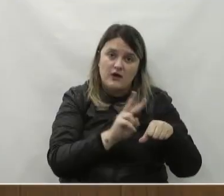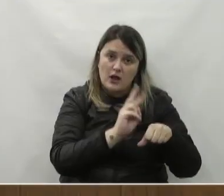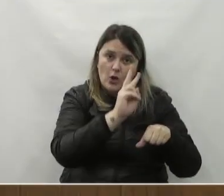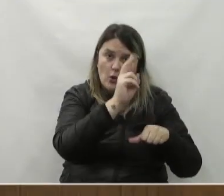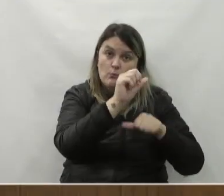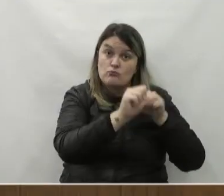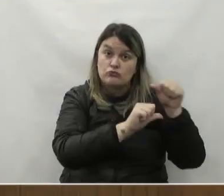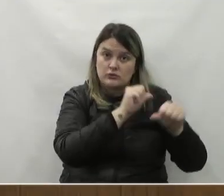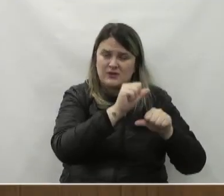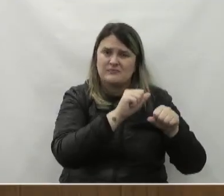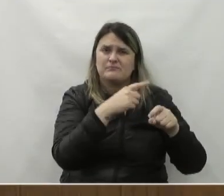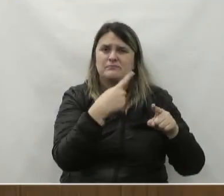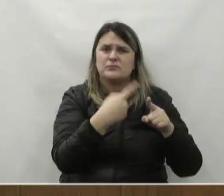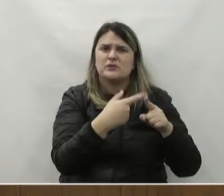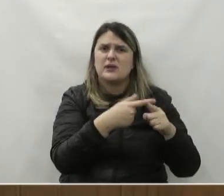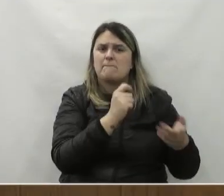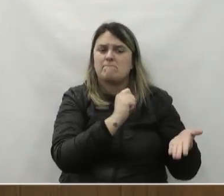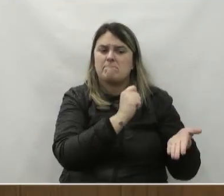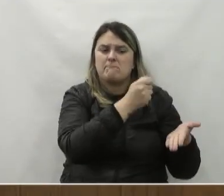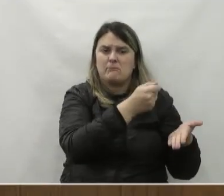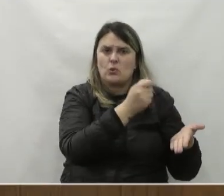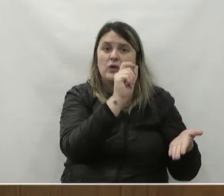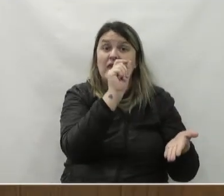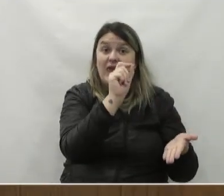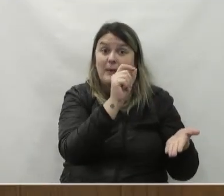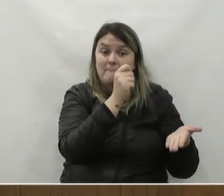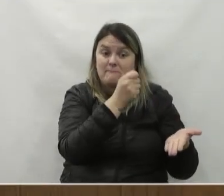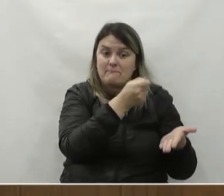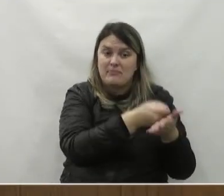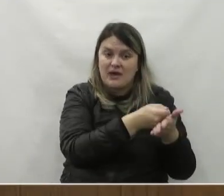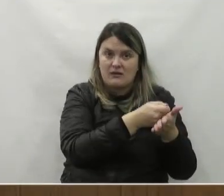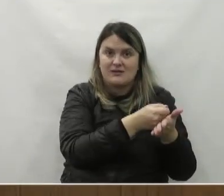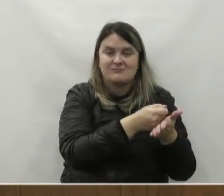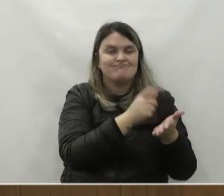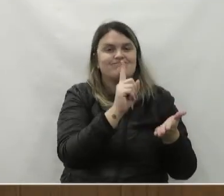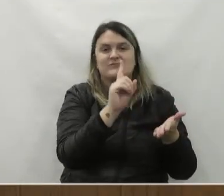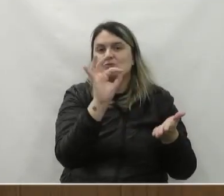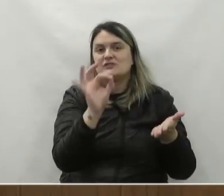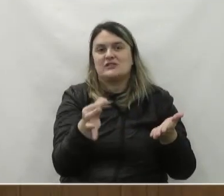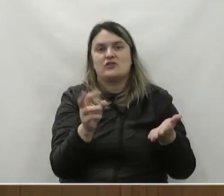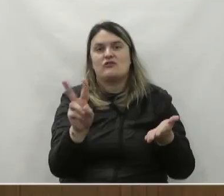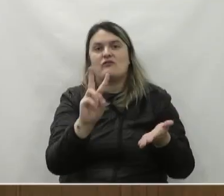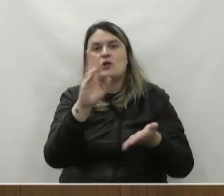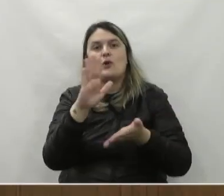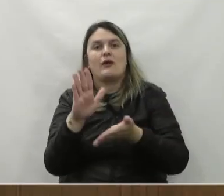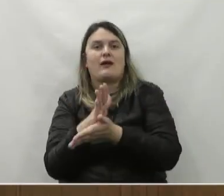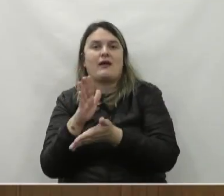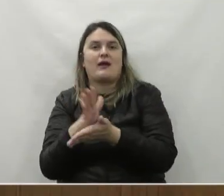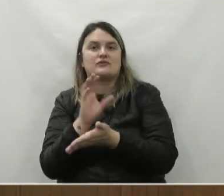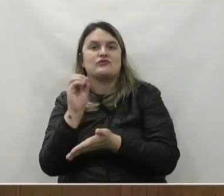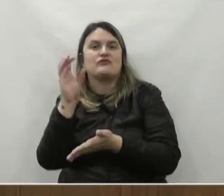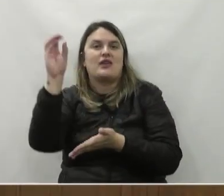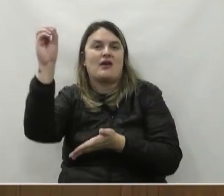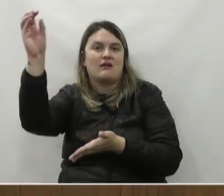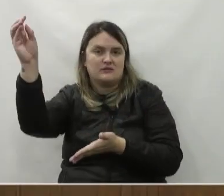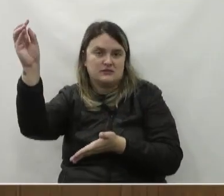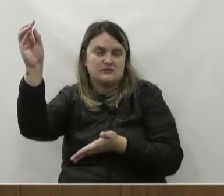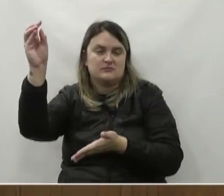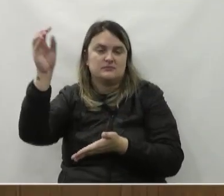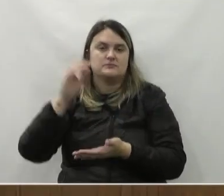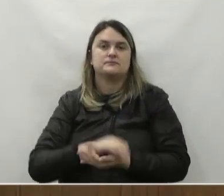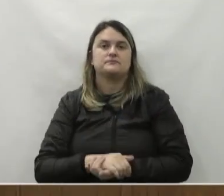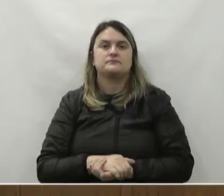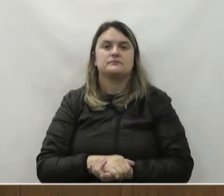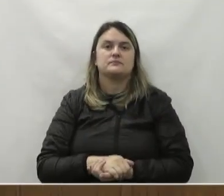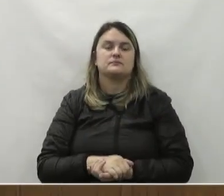os montantes atualmente pagos não têm suprido adequadamente os custos decorrentes de deslocamentos e